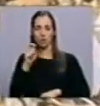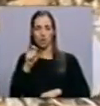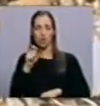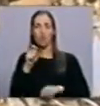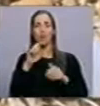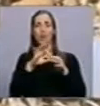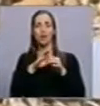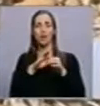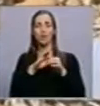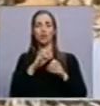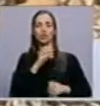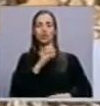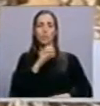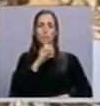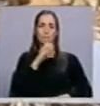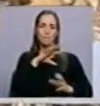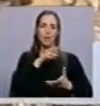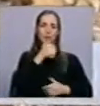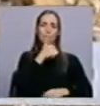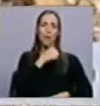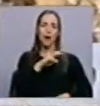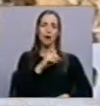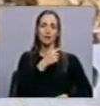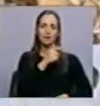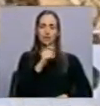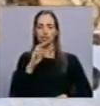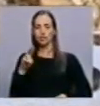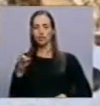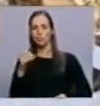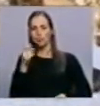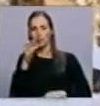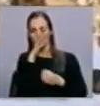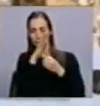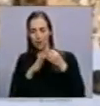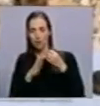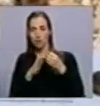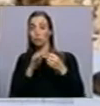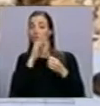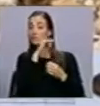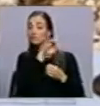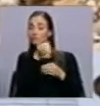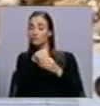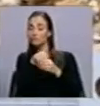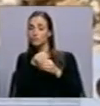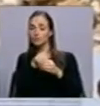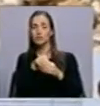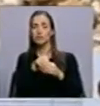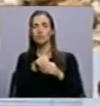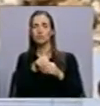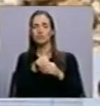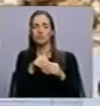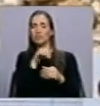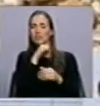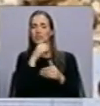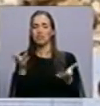asteroides entre Marte e Júpiter. E, portanto, as primeiras análises diziam que este meteorito em particular pertencia a uma classe de meteoritos perfeitamente vulgar, que